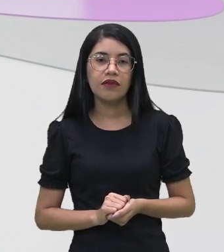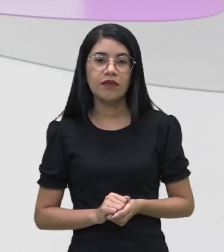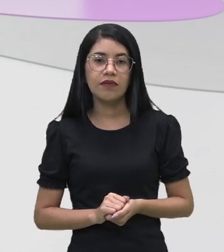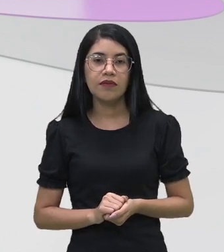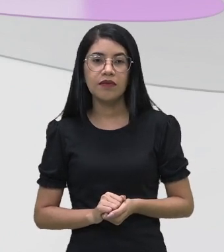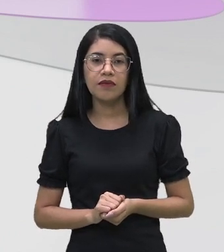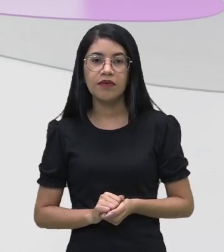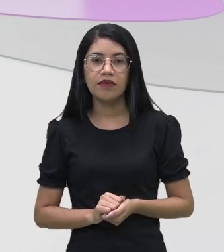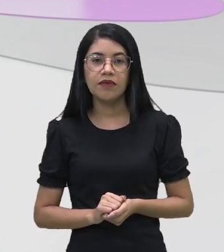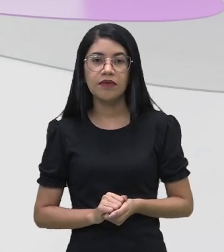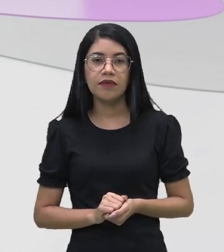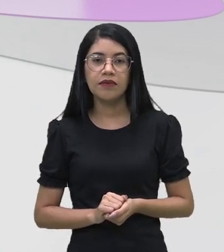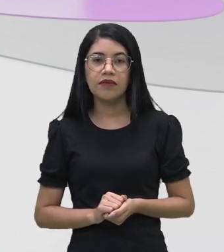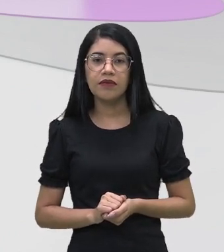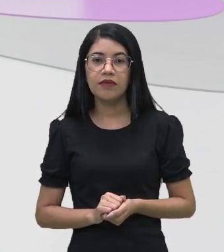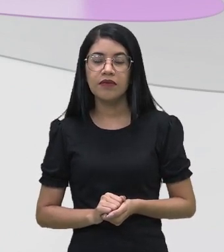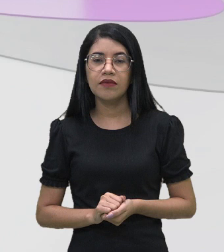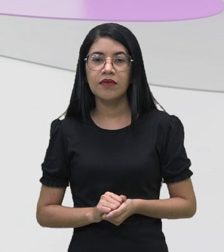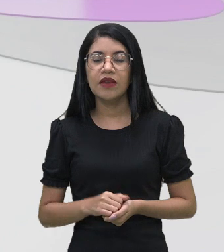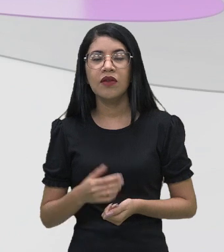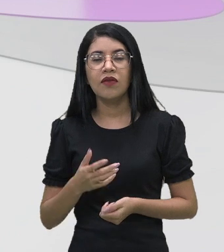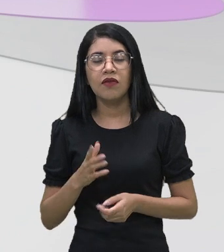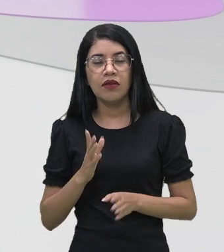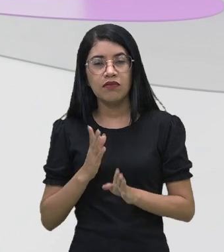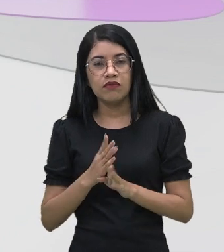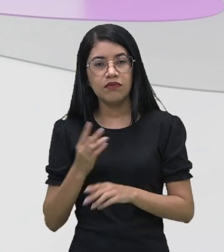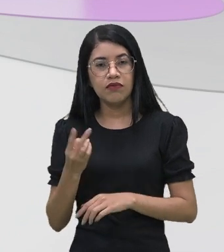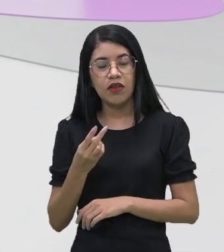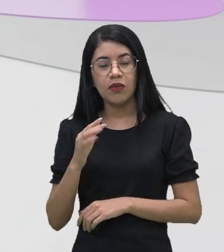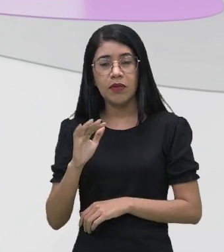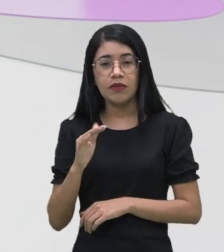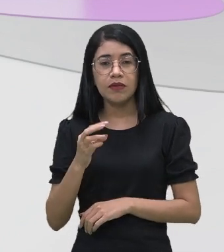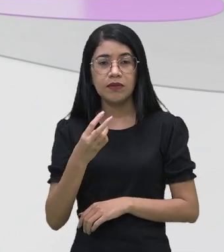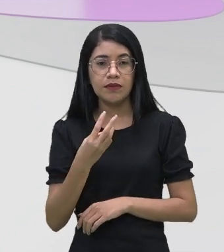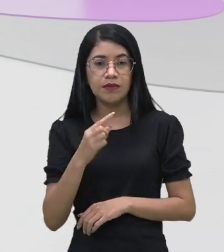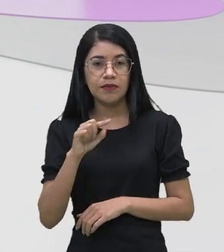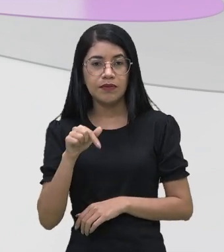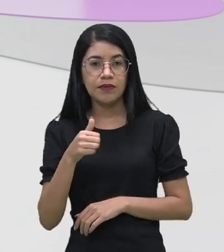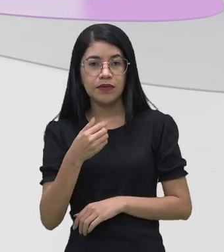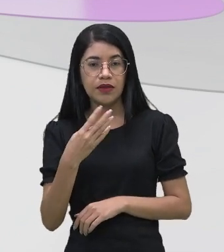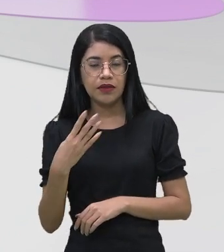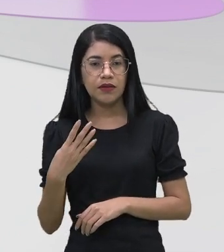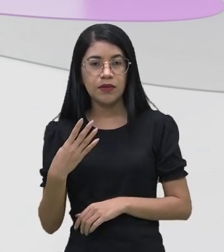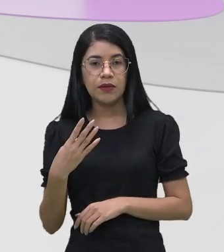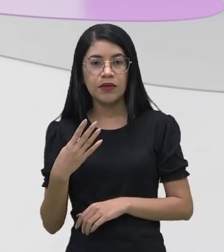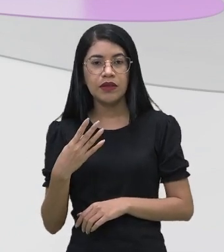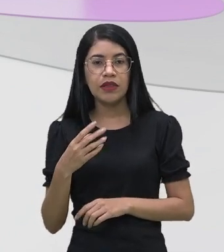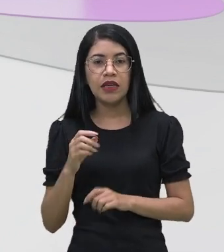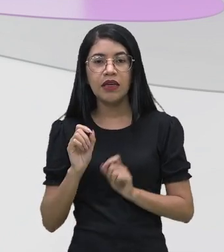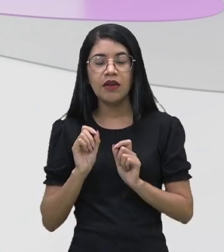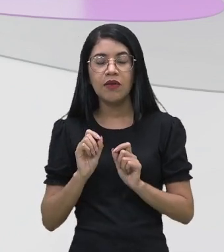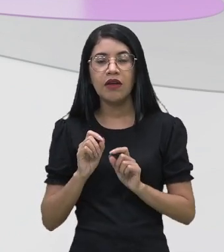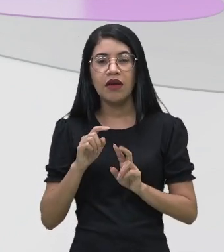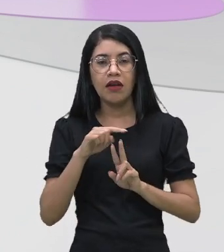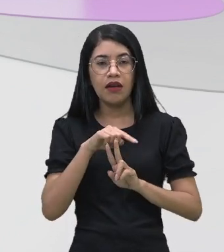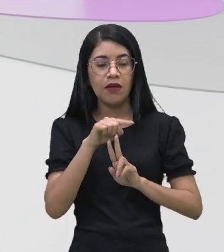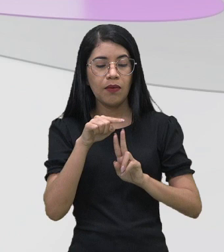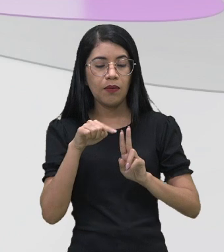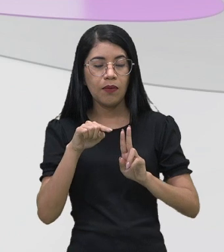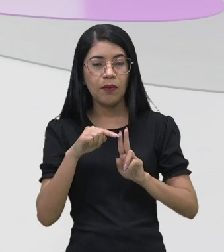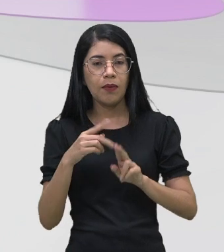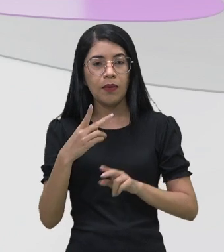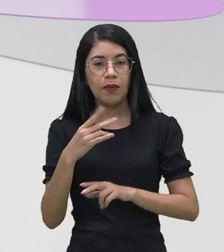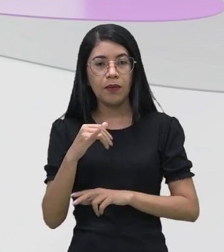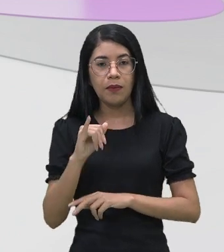sempre esse valor aproximado de 3,14, que nada mais é chamado aí, né, essa constante, né,